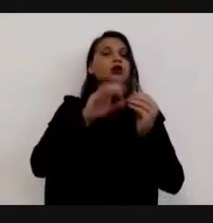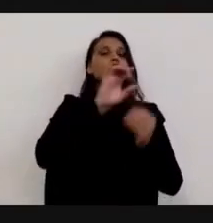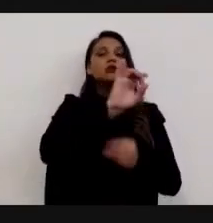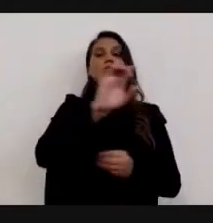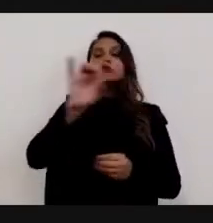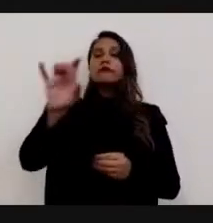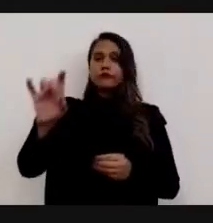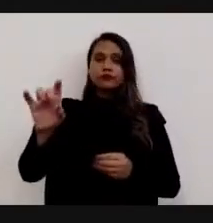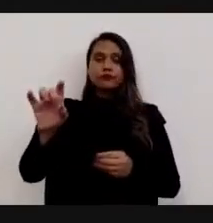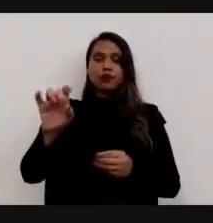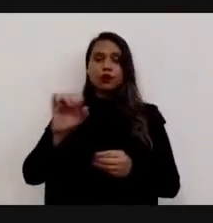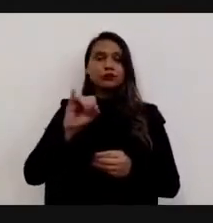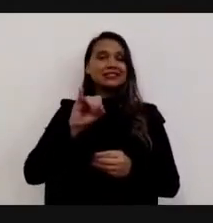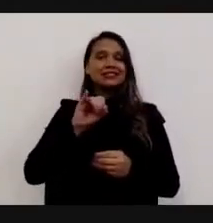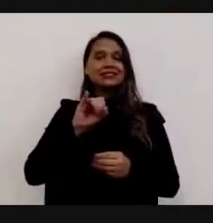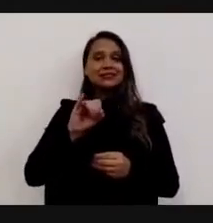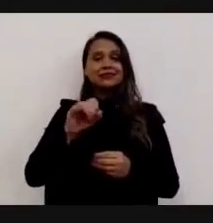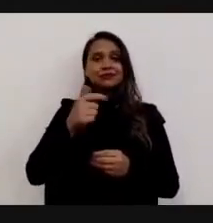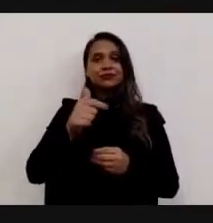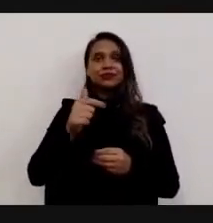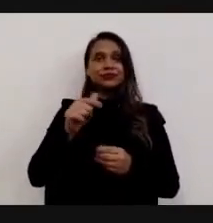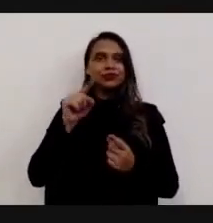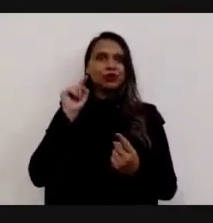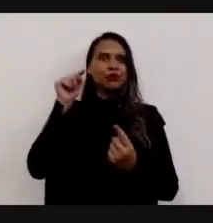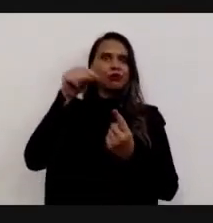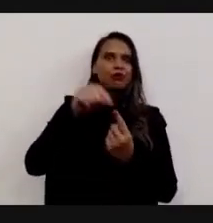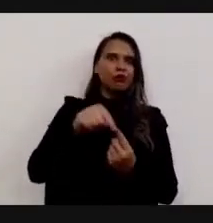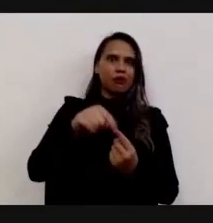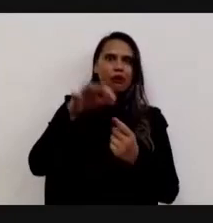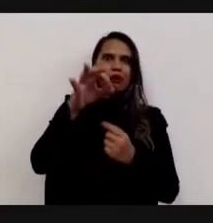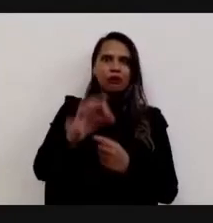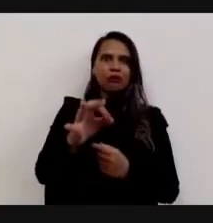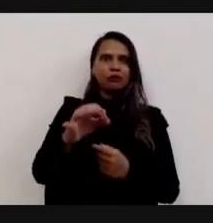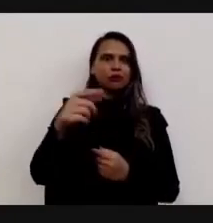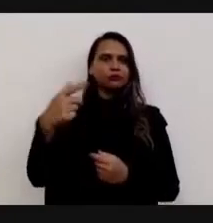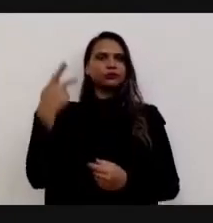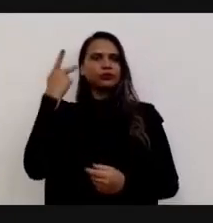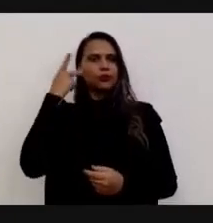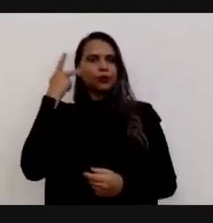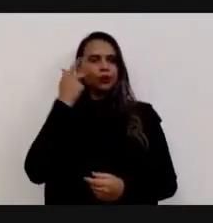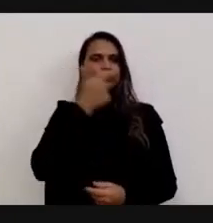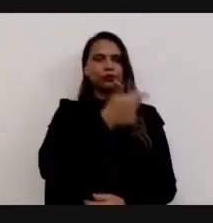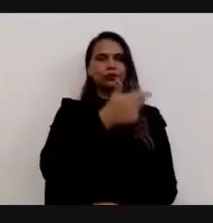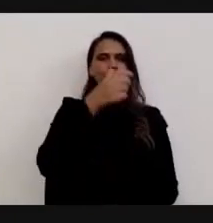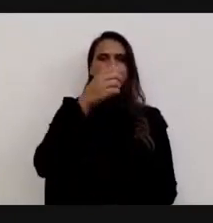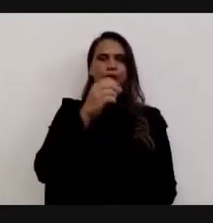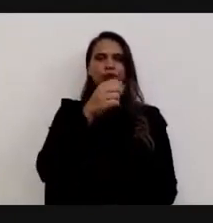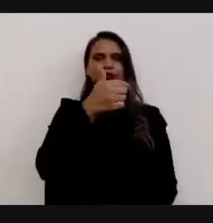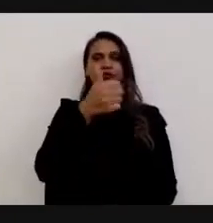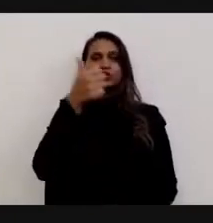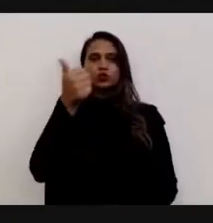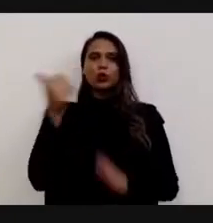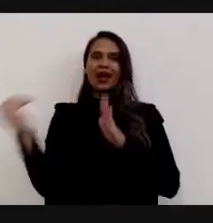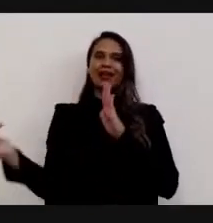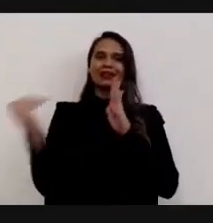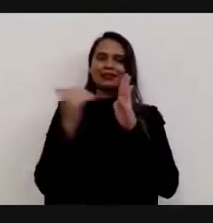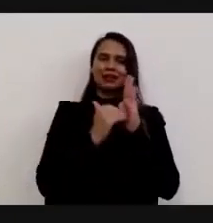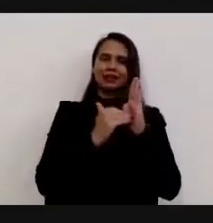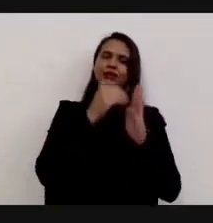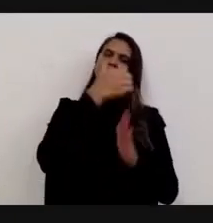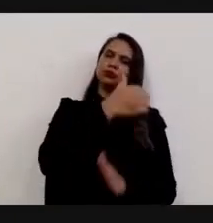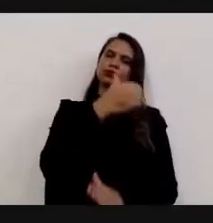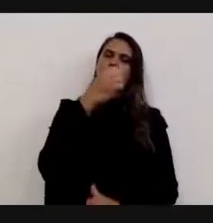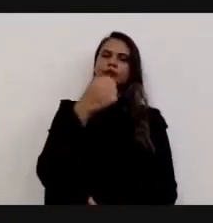sem finalidade definida no Estado de São Paulo em 2020, 2021 e 2022. Depois, o